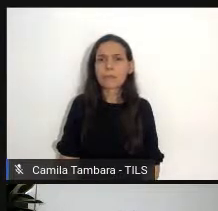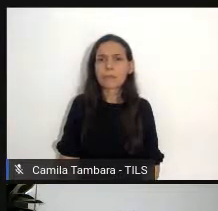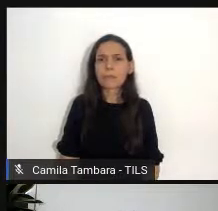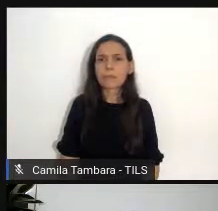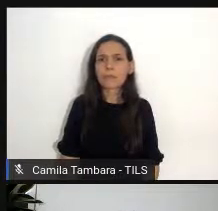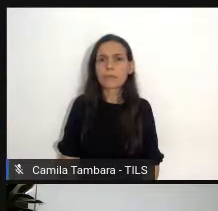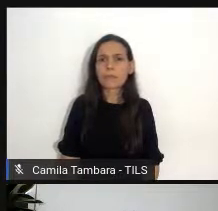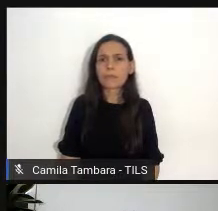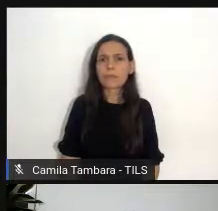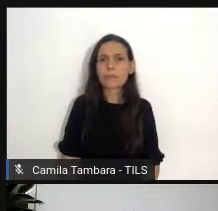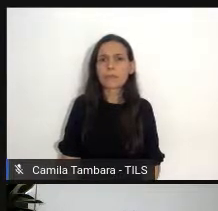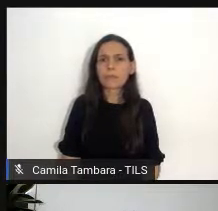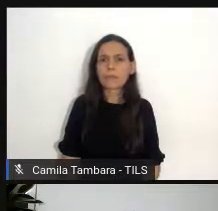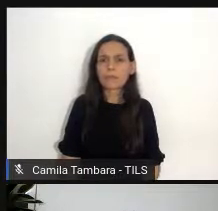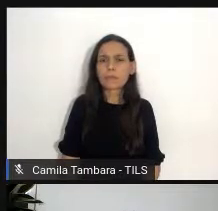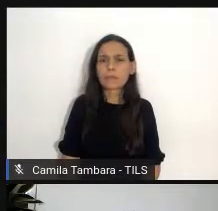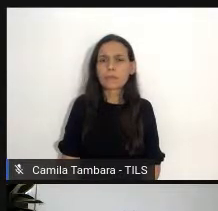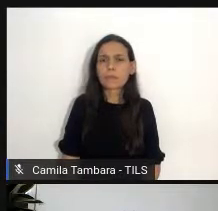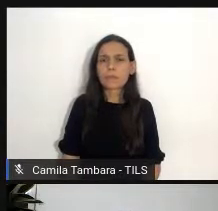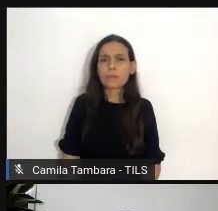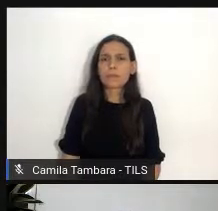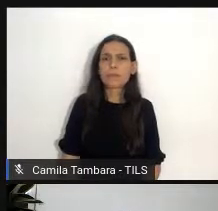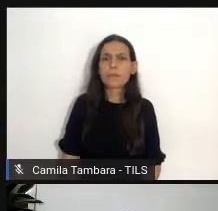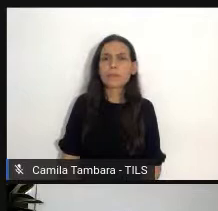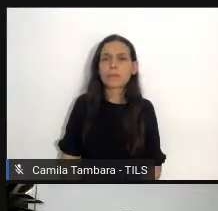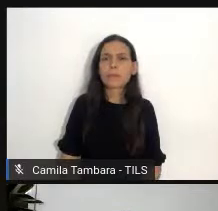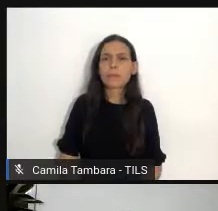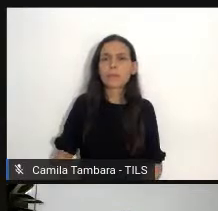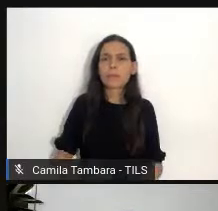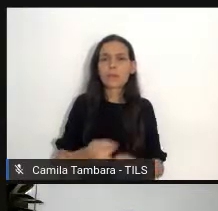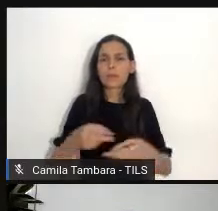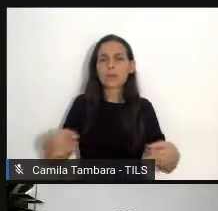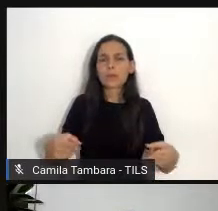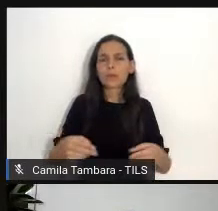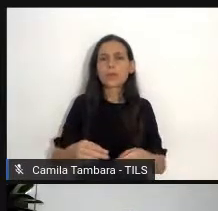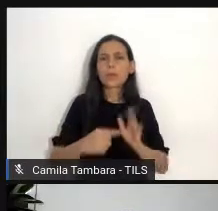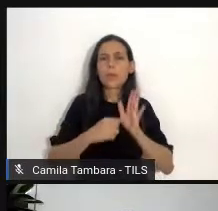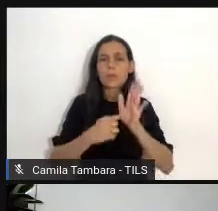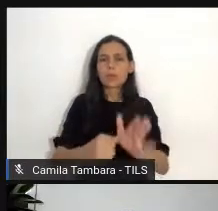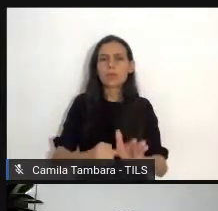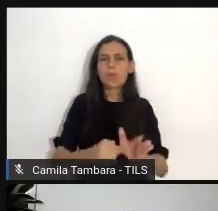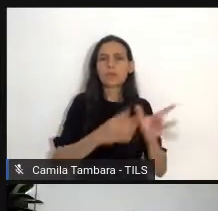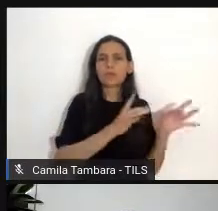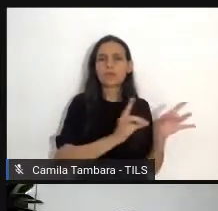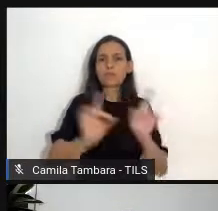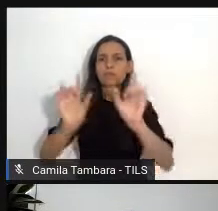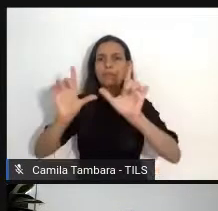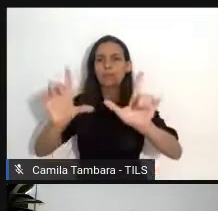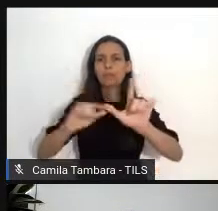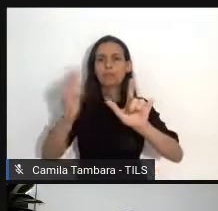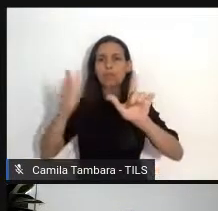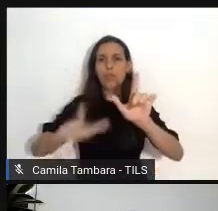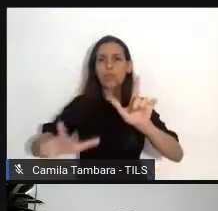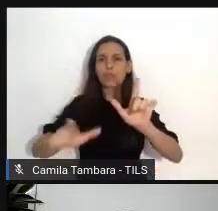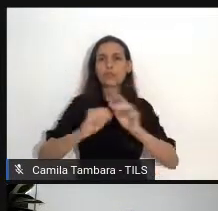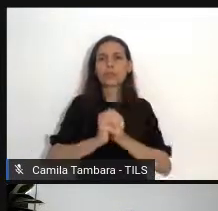você tem conta. Aí tem uma outra coisa que eu quero destacar. Deixa eu pular o slide. Samuel,